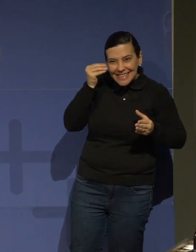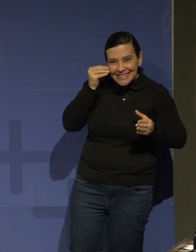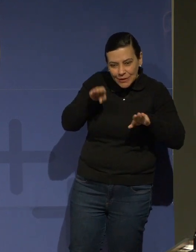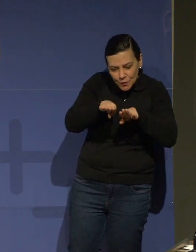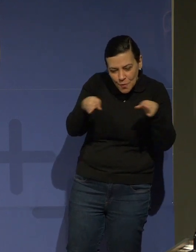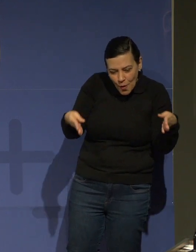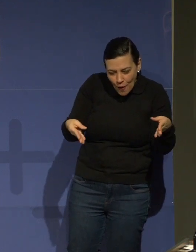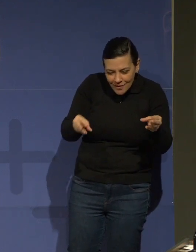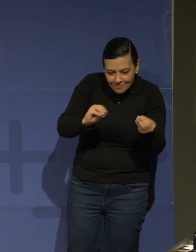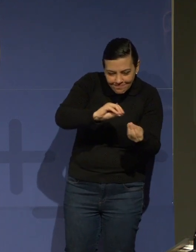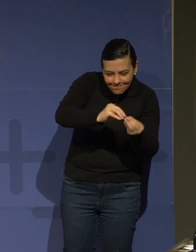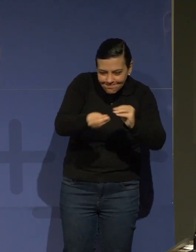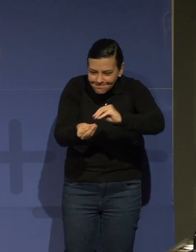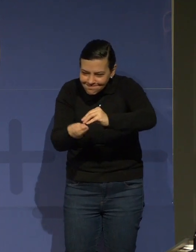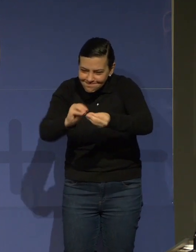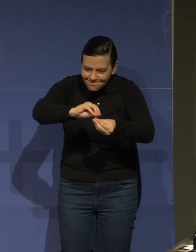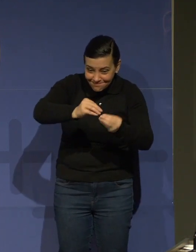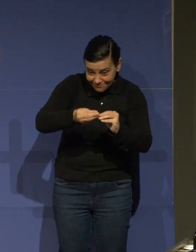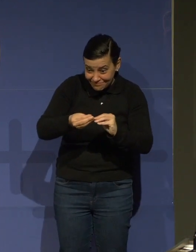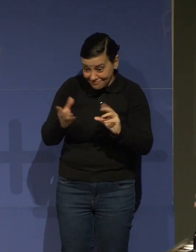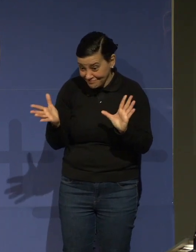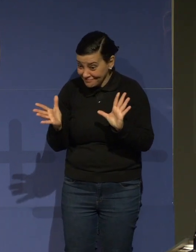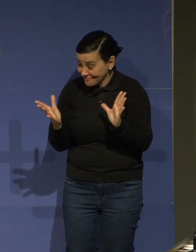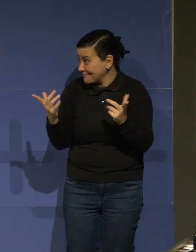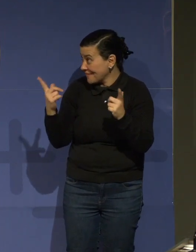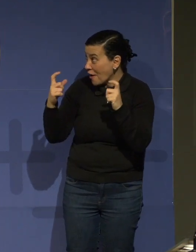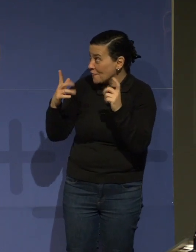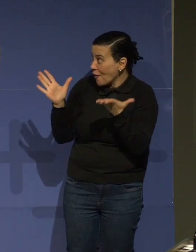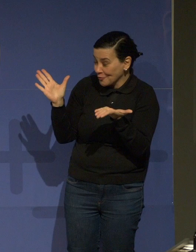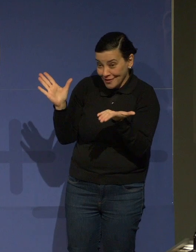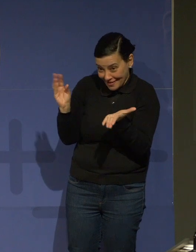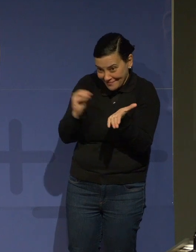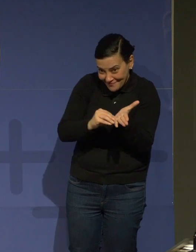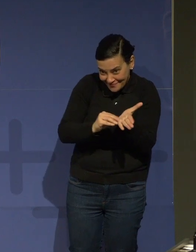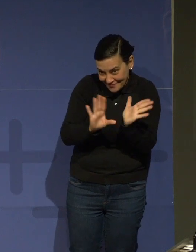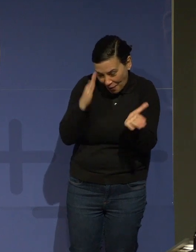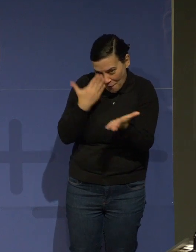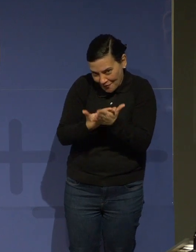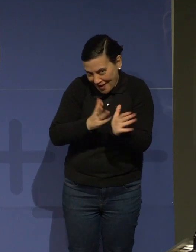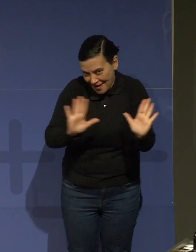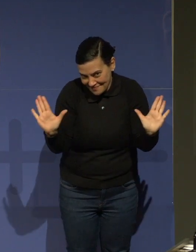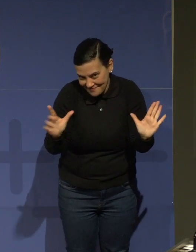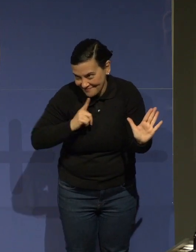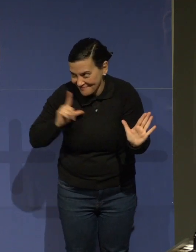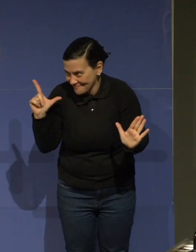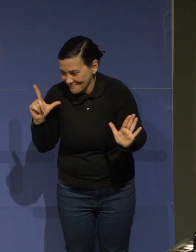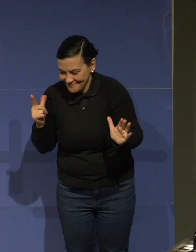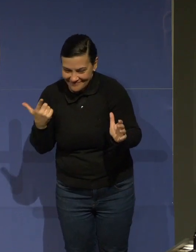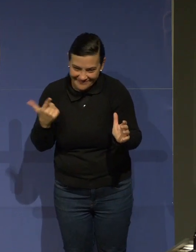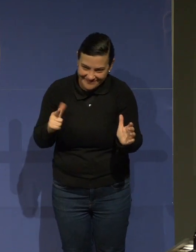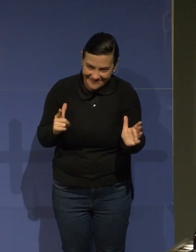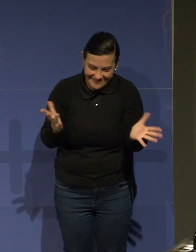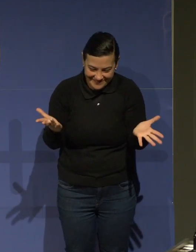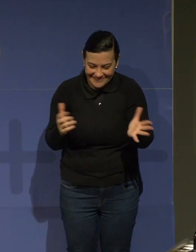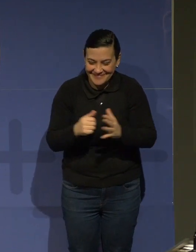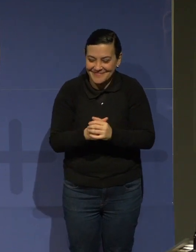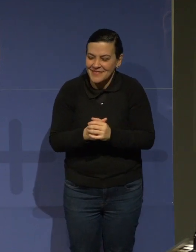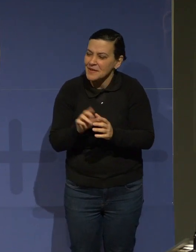casa. Bom, espero que tenha, né? Porque eu só pedi para colocarem a foto ali. Só confiei. Mas, qual que é a ideia